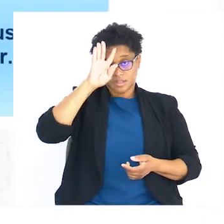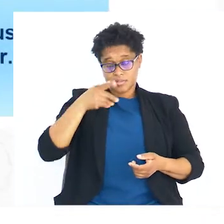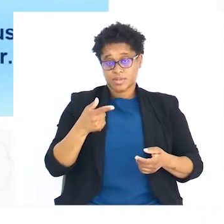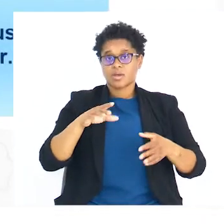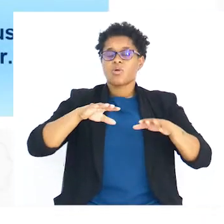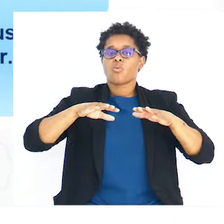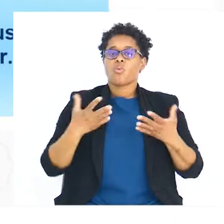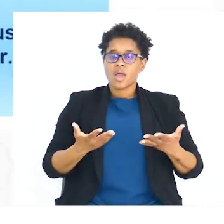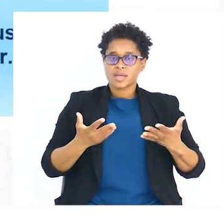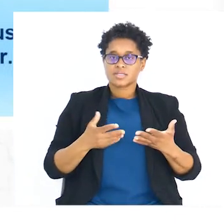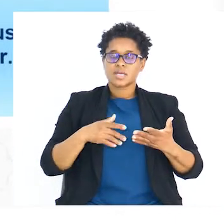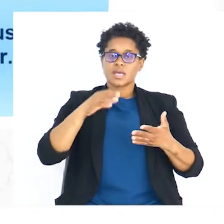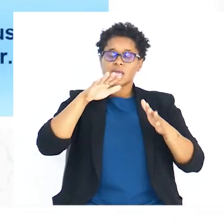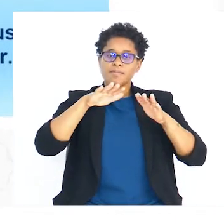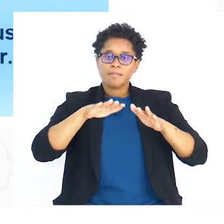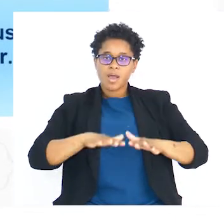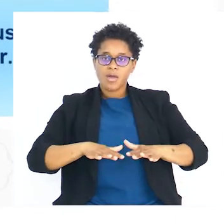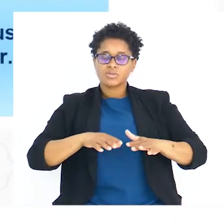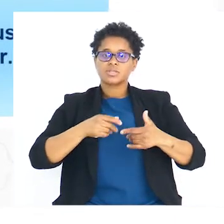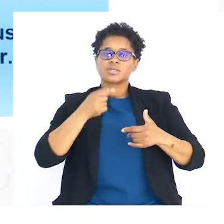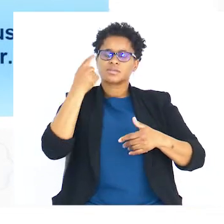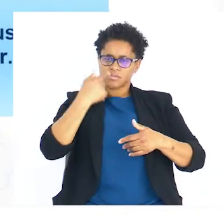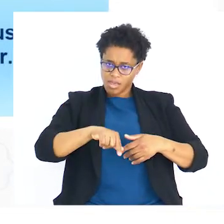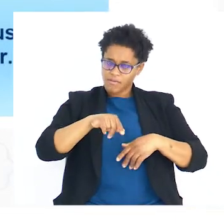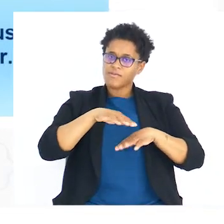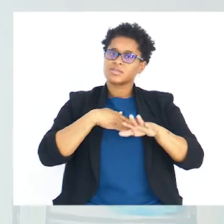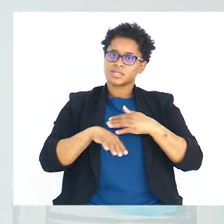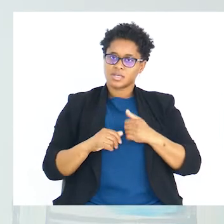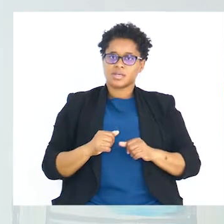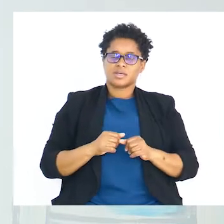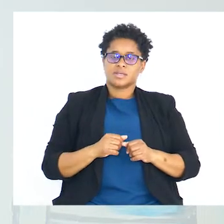Saber quais as pausas que se devem fazer.